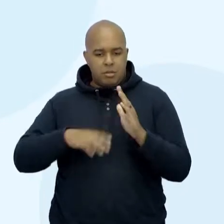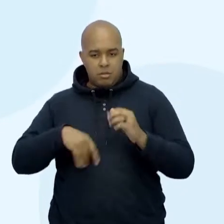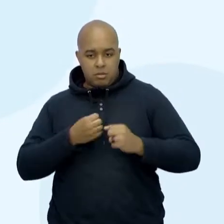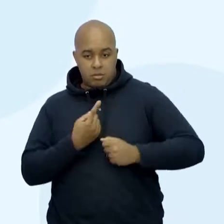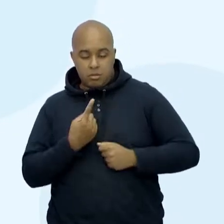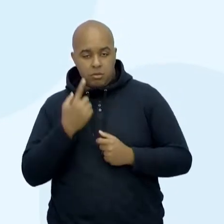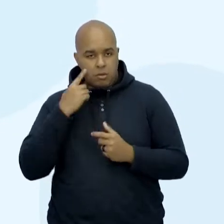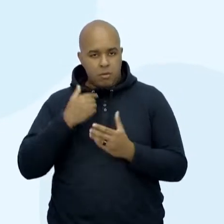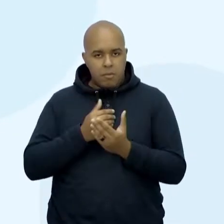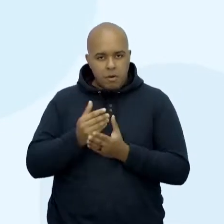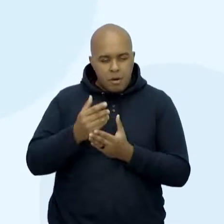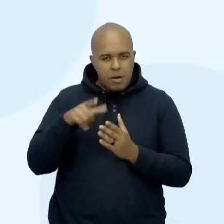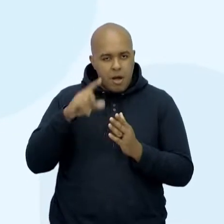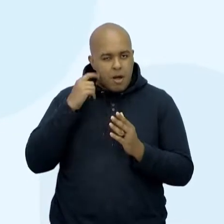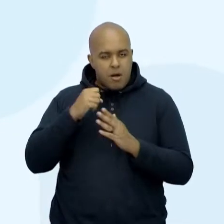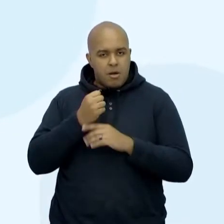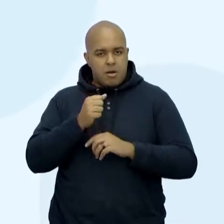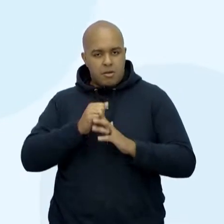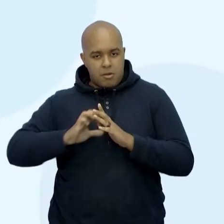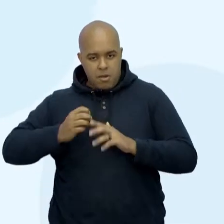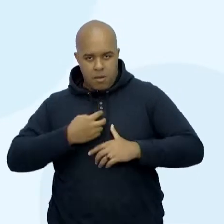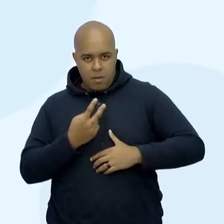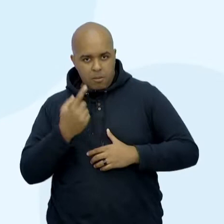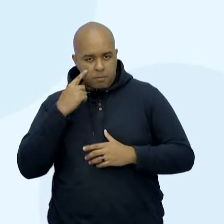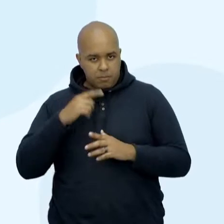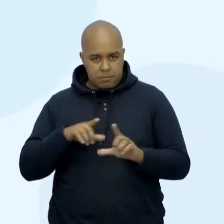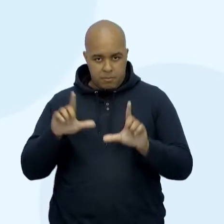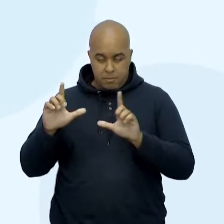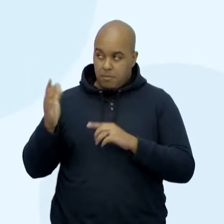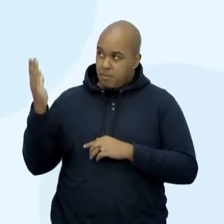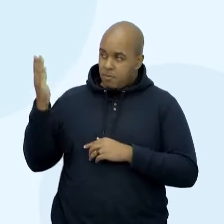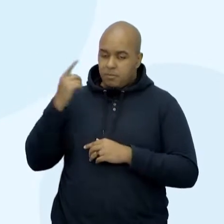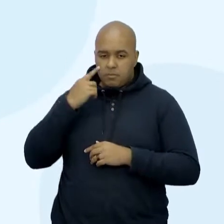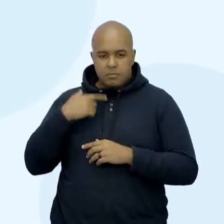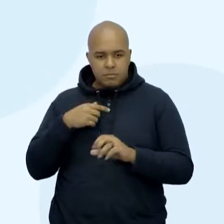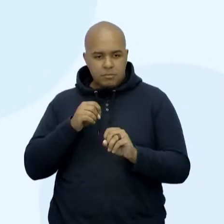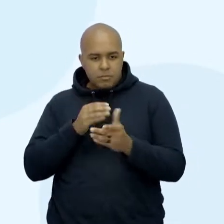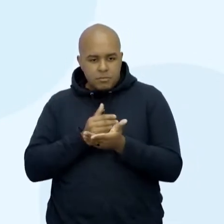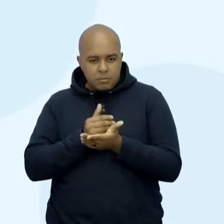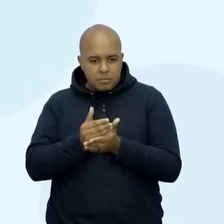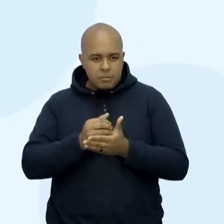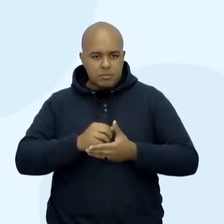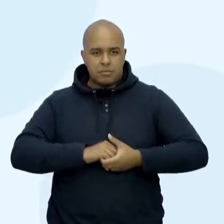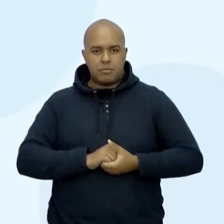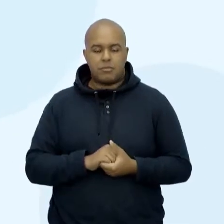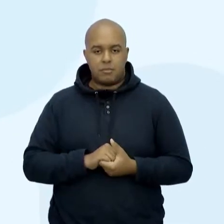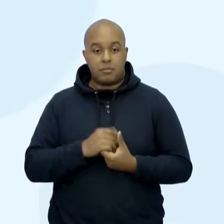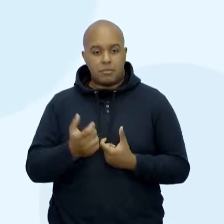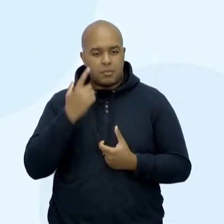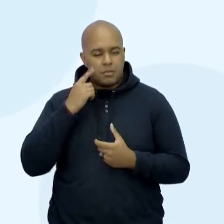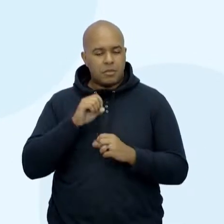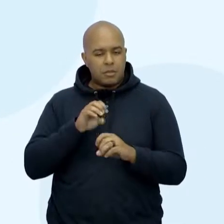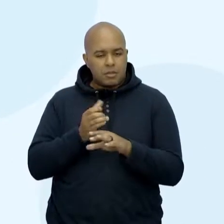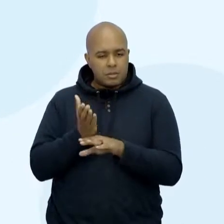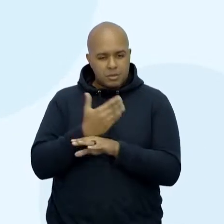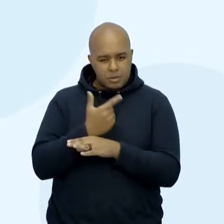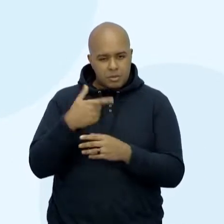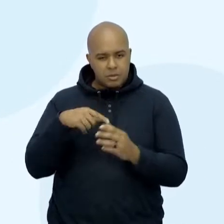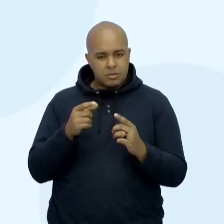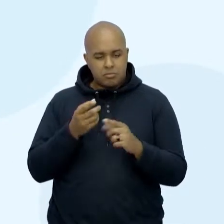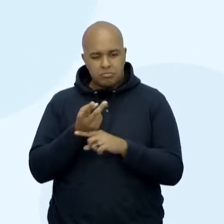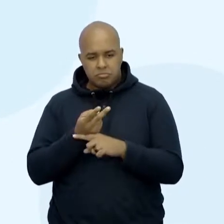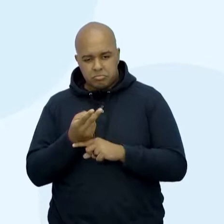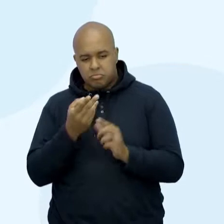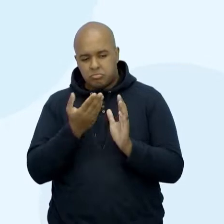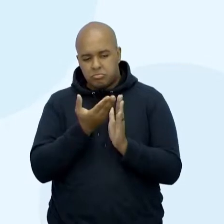1, começamos hoje a atividade 2, aí na telinha para vocês, nossa aula de introdução. Então, na aula anterior, a gente